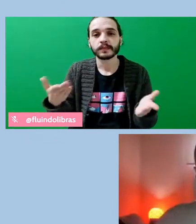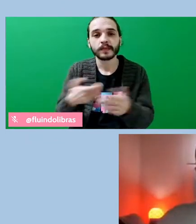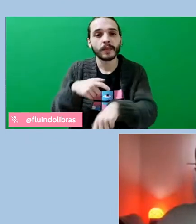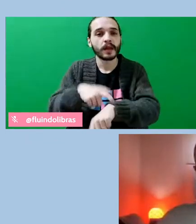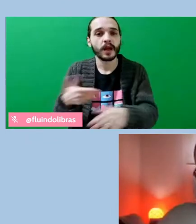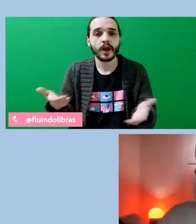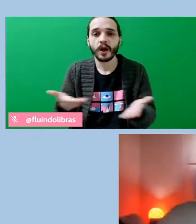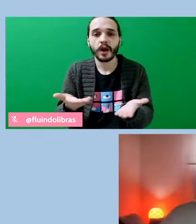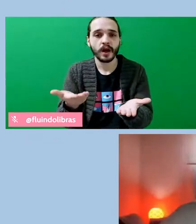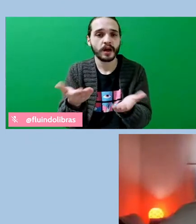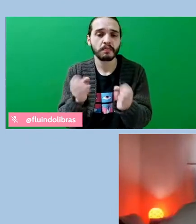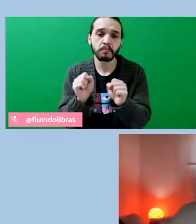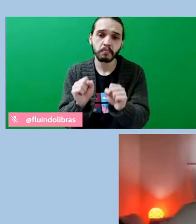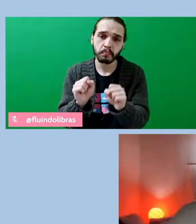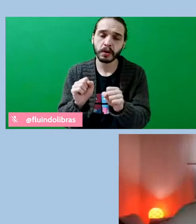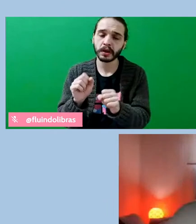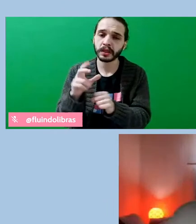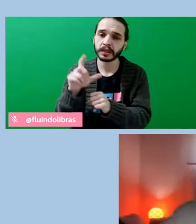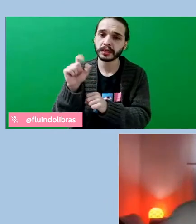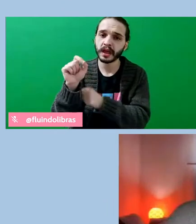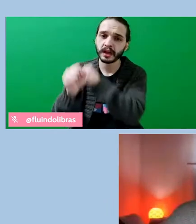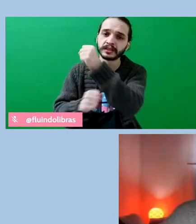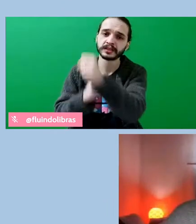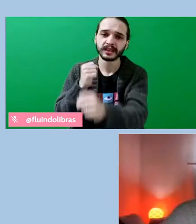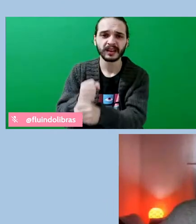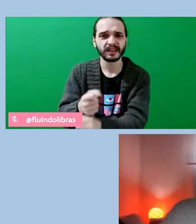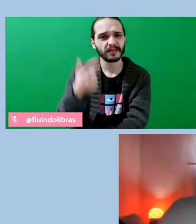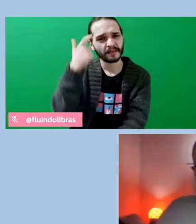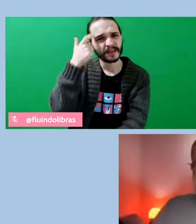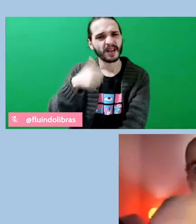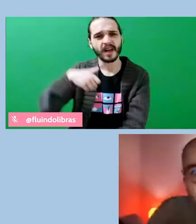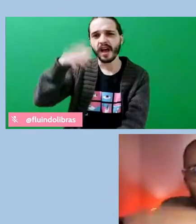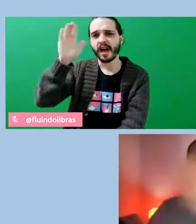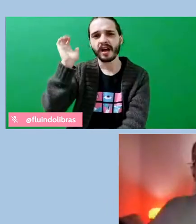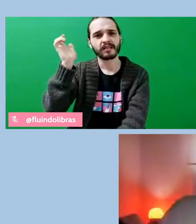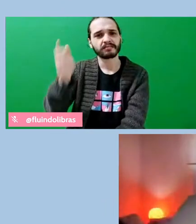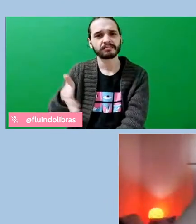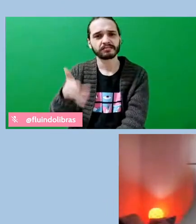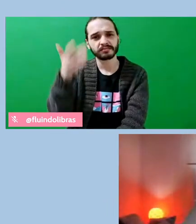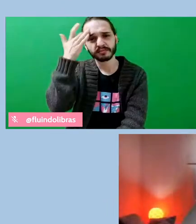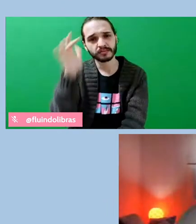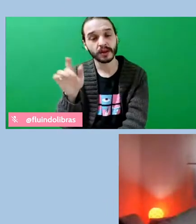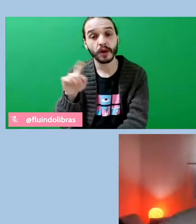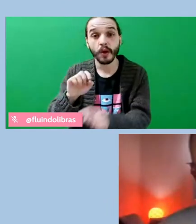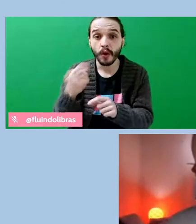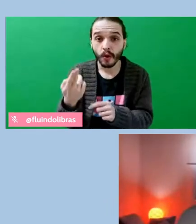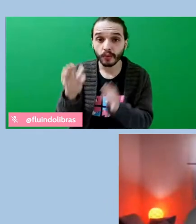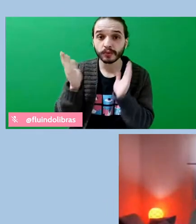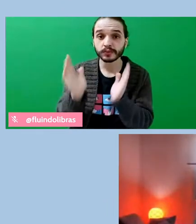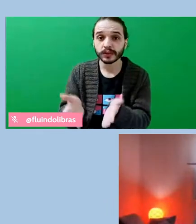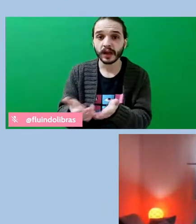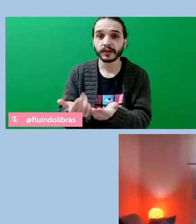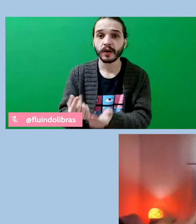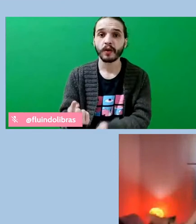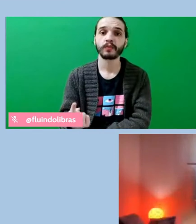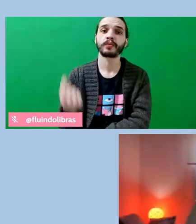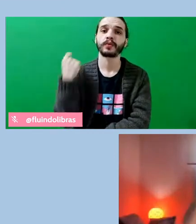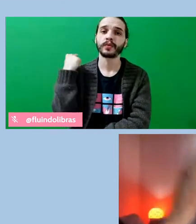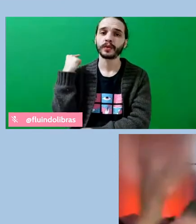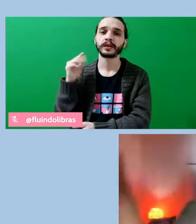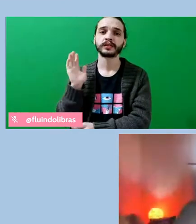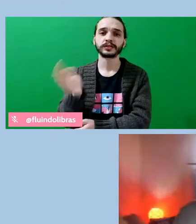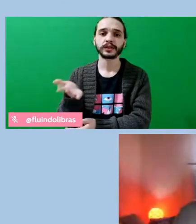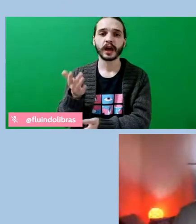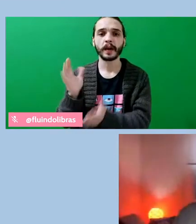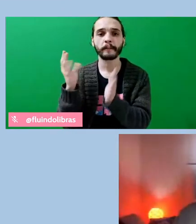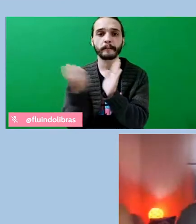seja relevante, daqui 2 anos você fala, ai, gente, Zoom, nem sei que formato era. Ou talvez ela já seja um documento do passado, de repente ela já vira outra coisa, você fala, ah, era